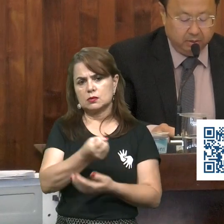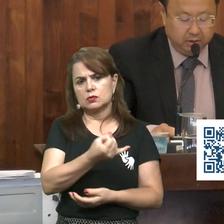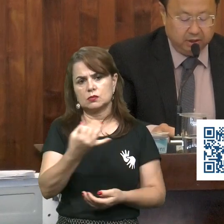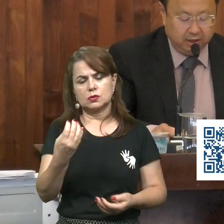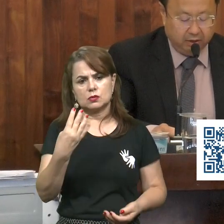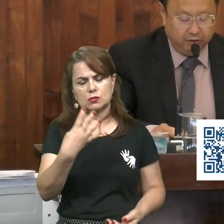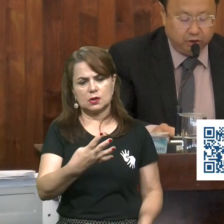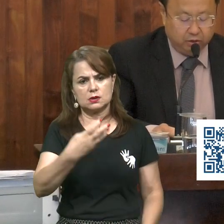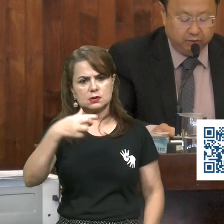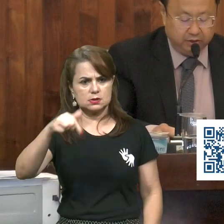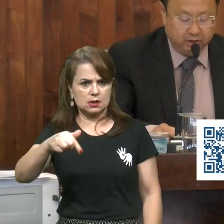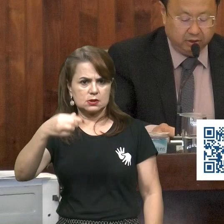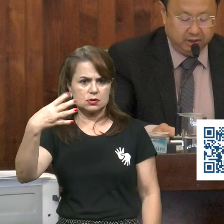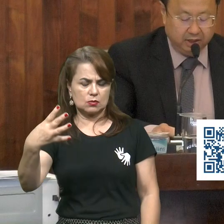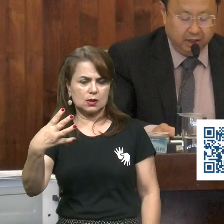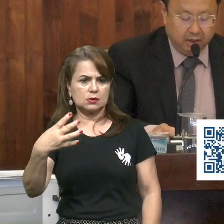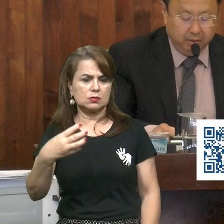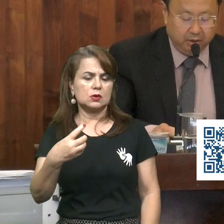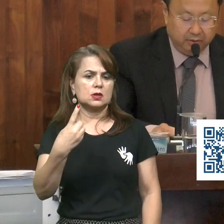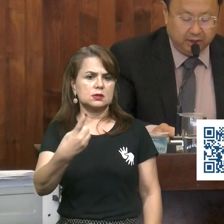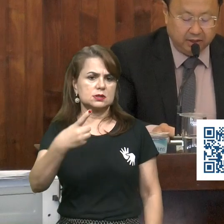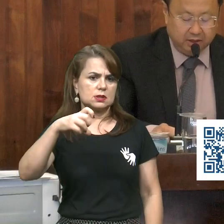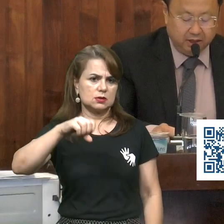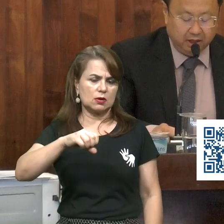47422, 1921-22,